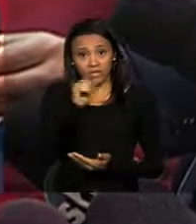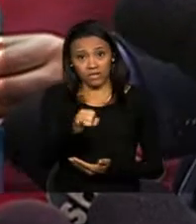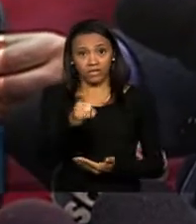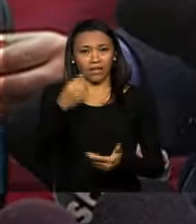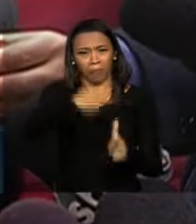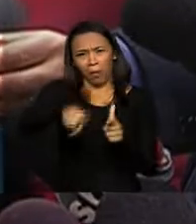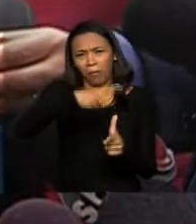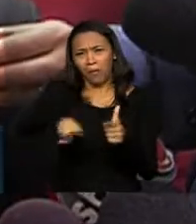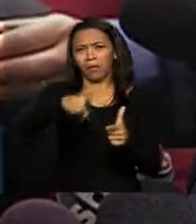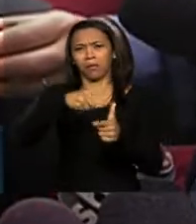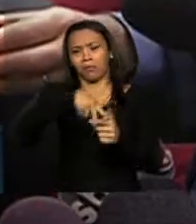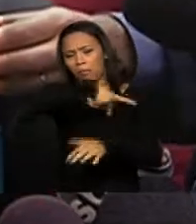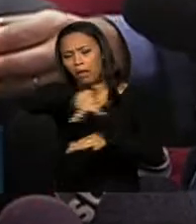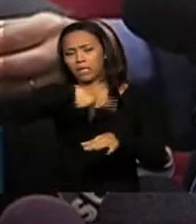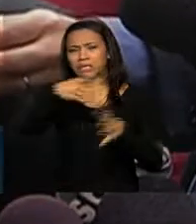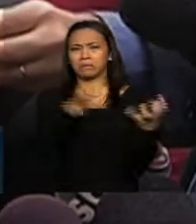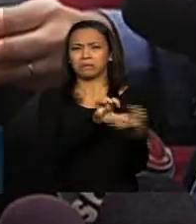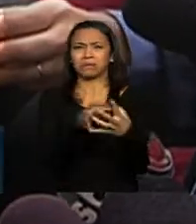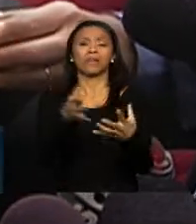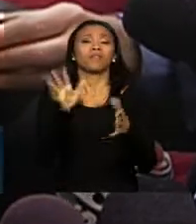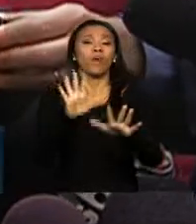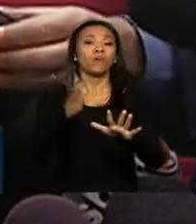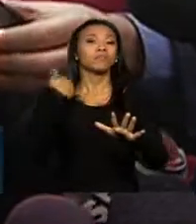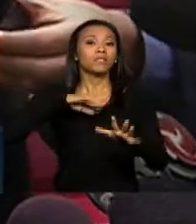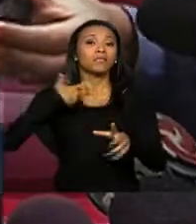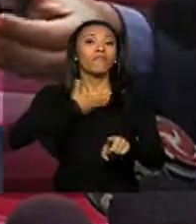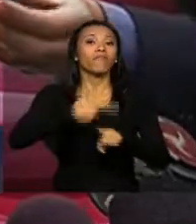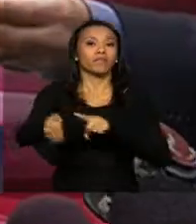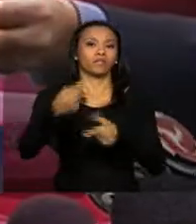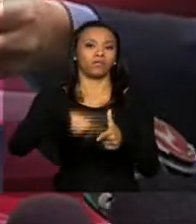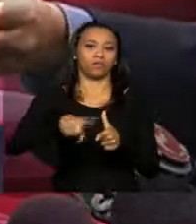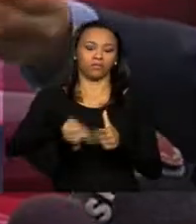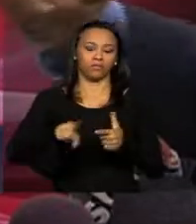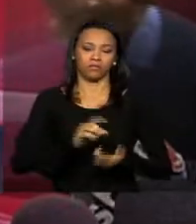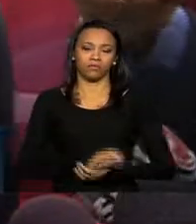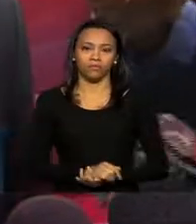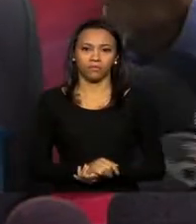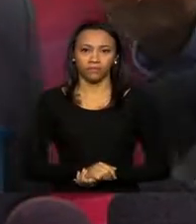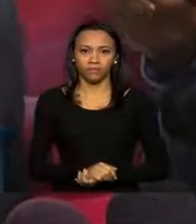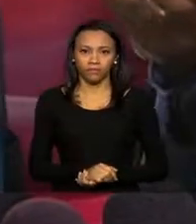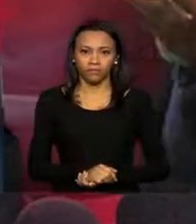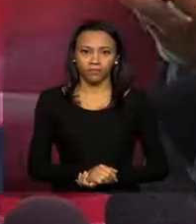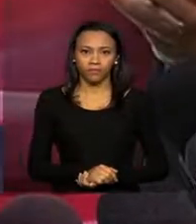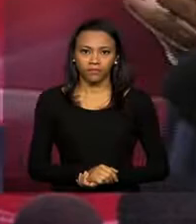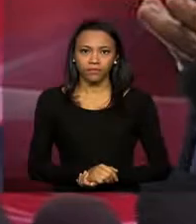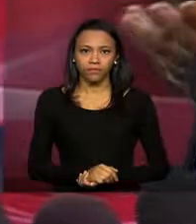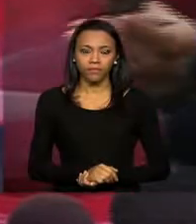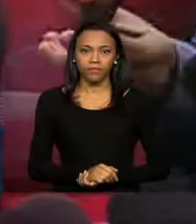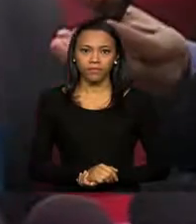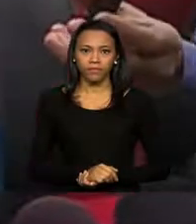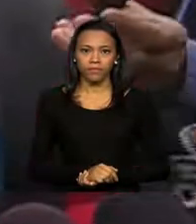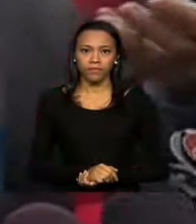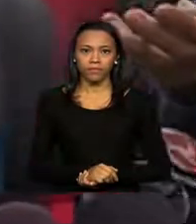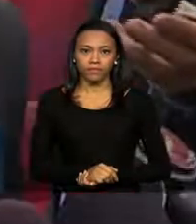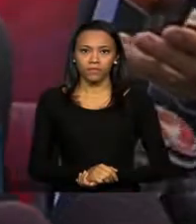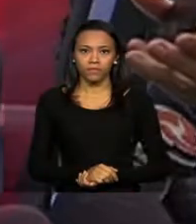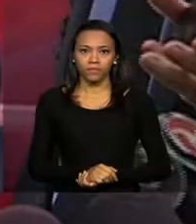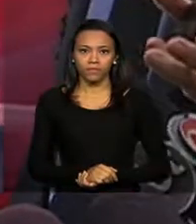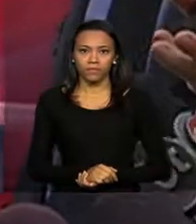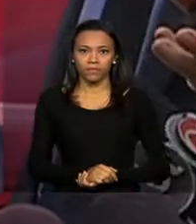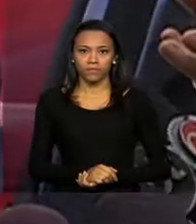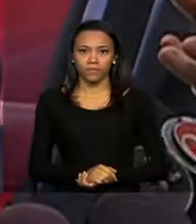dificuldades mas não pensa nessa hipótese né articulação que o senhor encabeçar terá uma participação agora mais